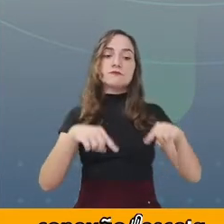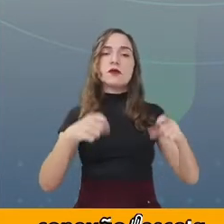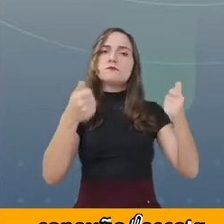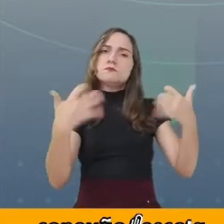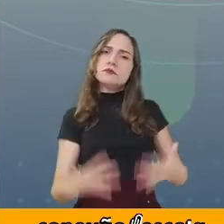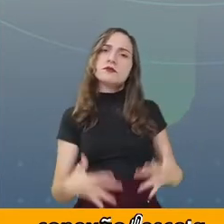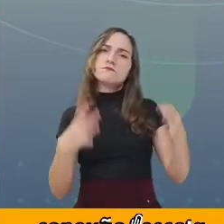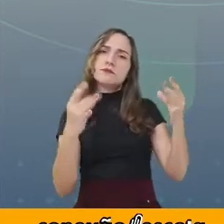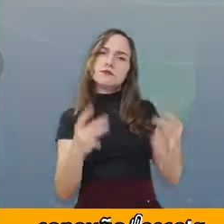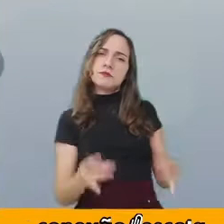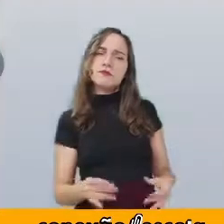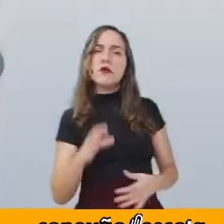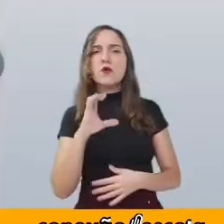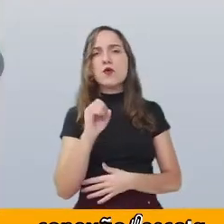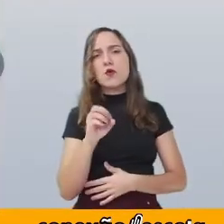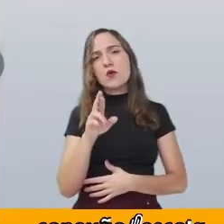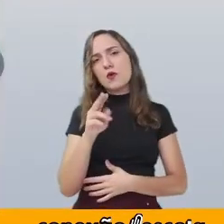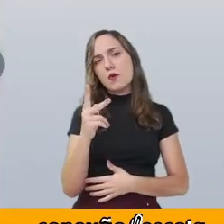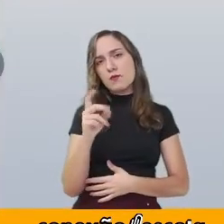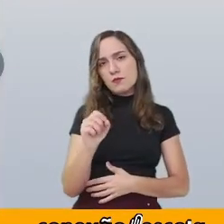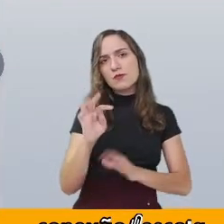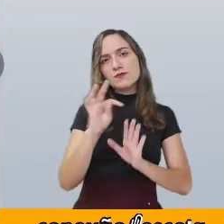texto.